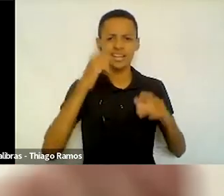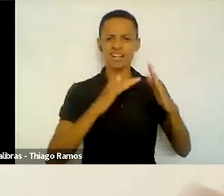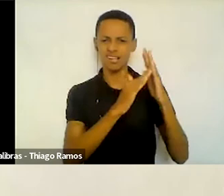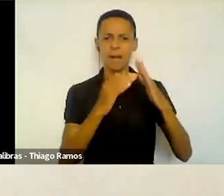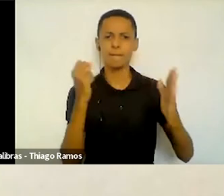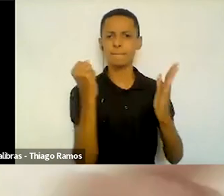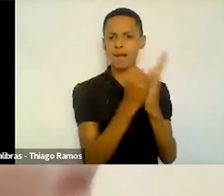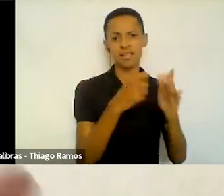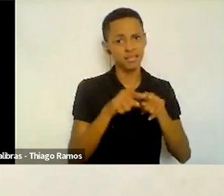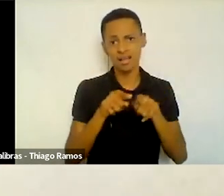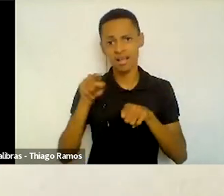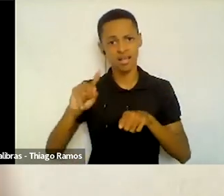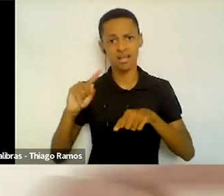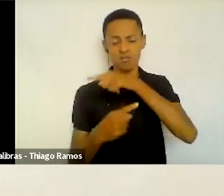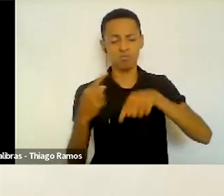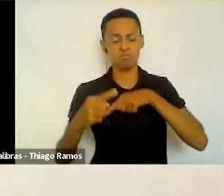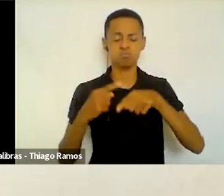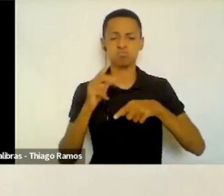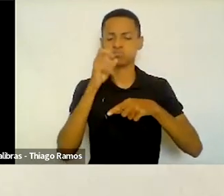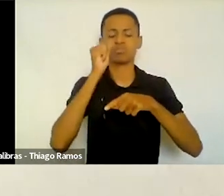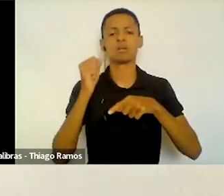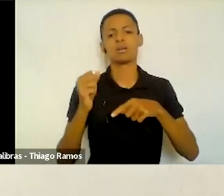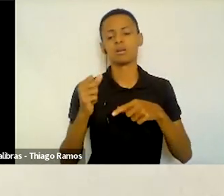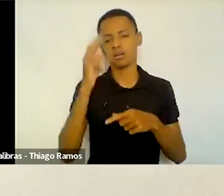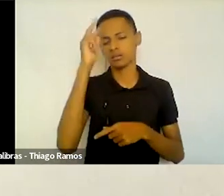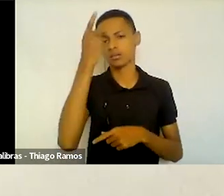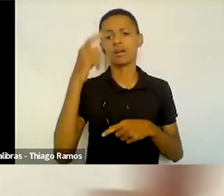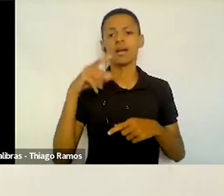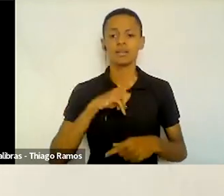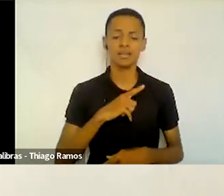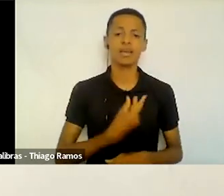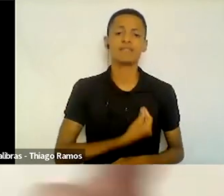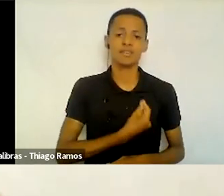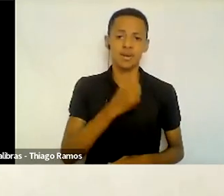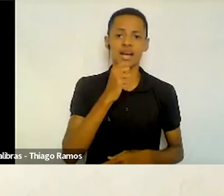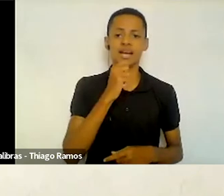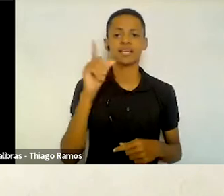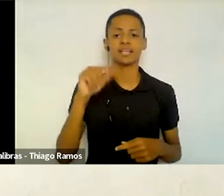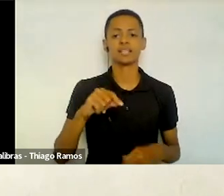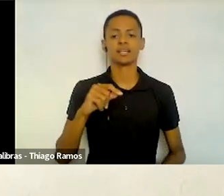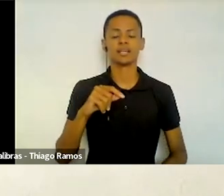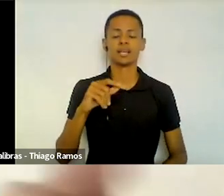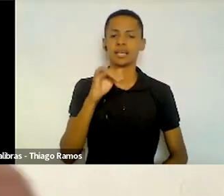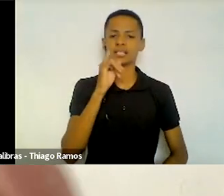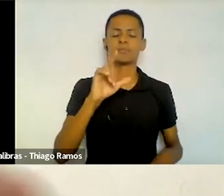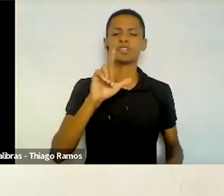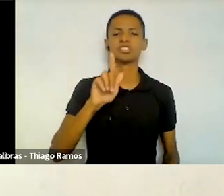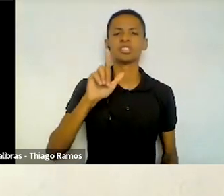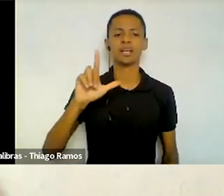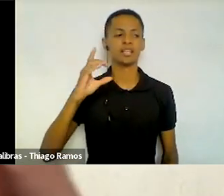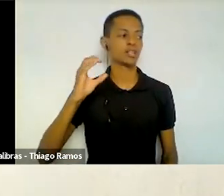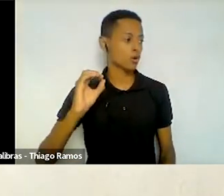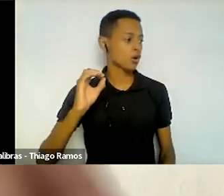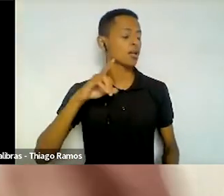democracia porque a gente ainda tem resquícios da ditadura nos nossos territórios. A GLO, Garantia de Lei e Ordem, ela atuou nos